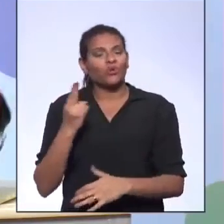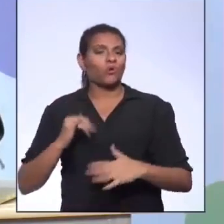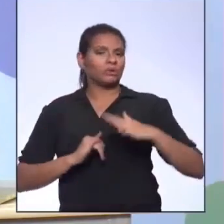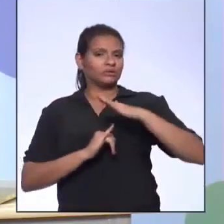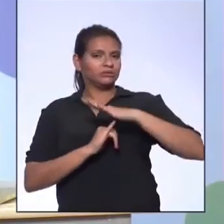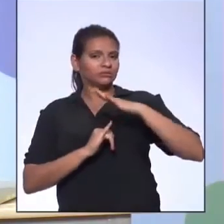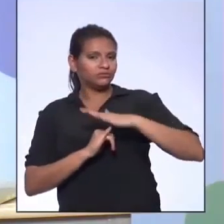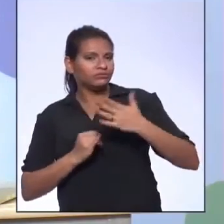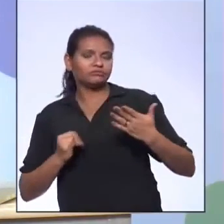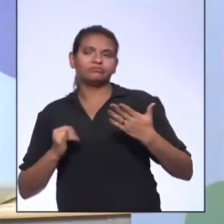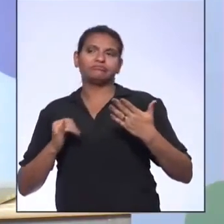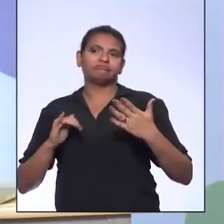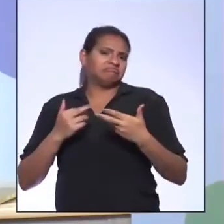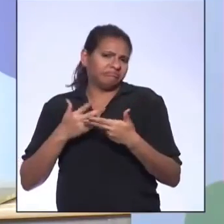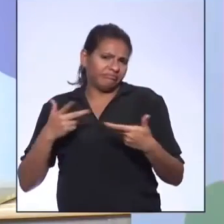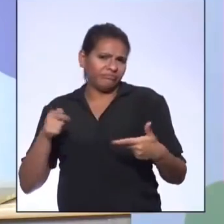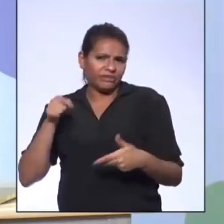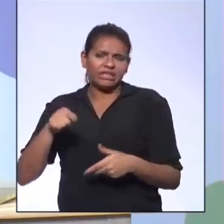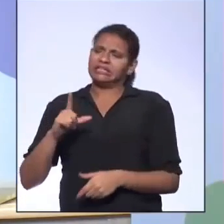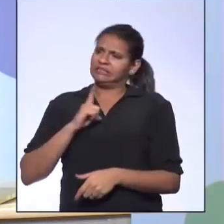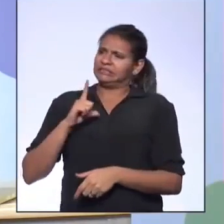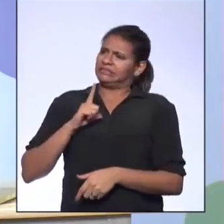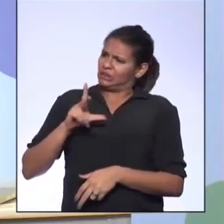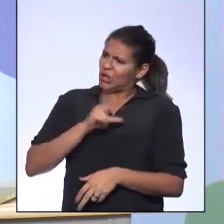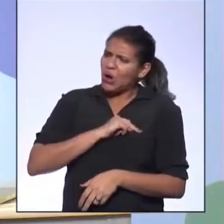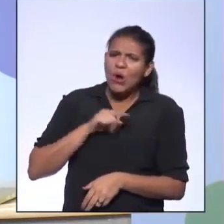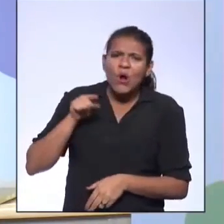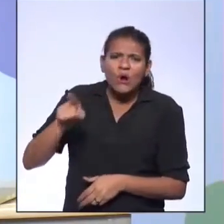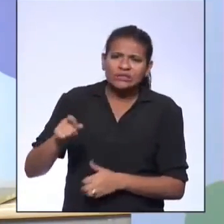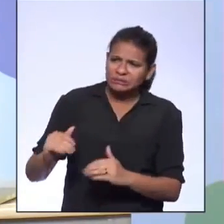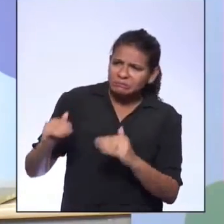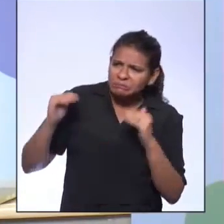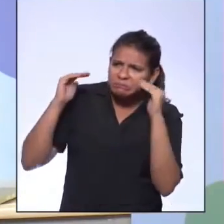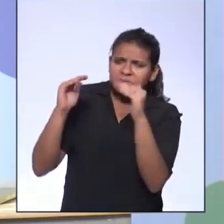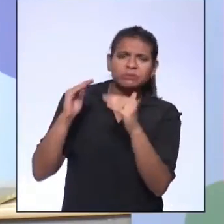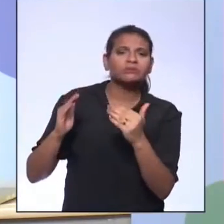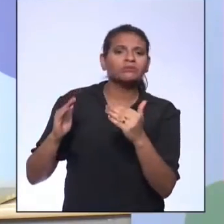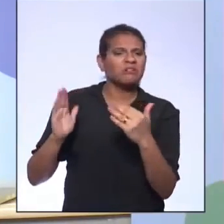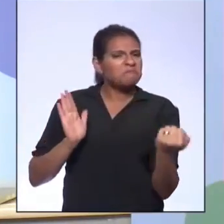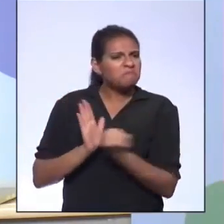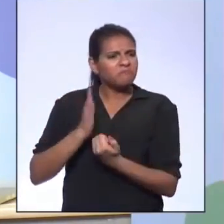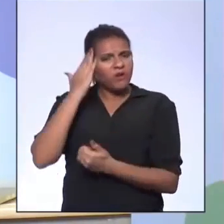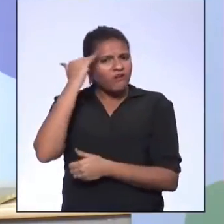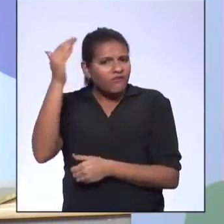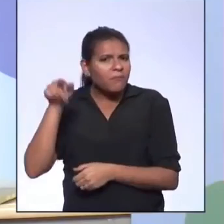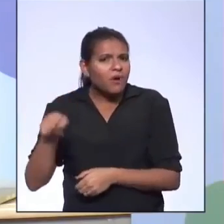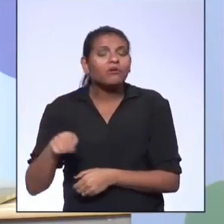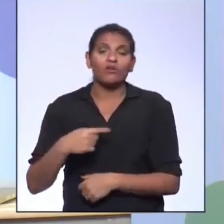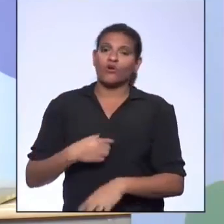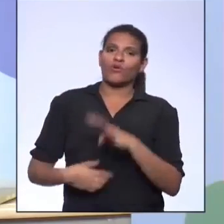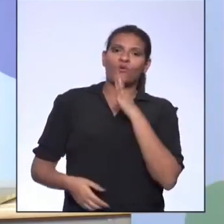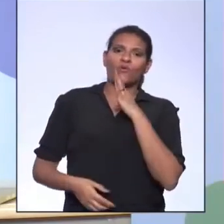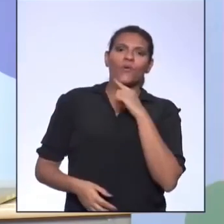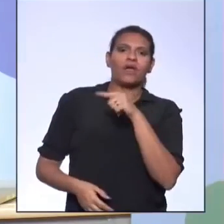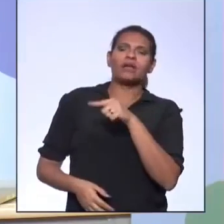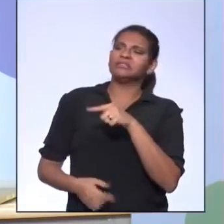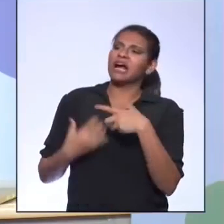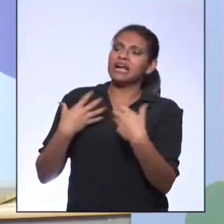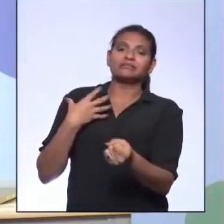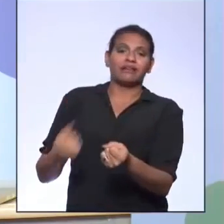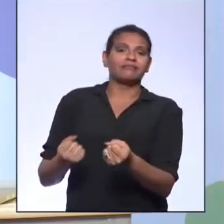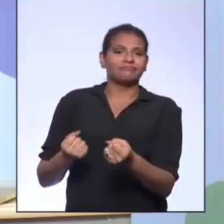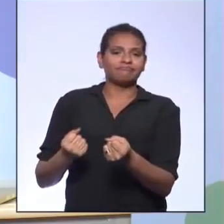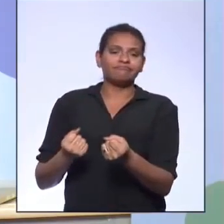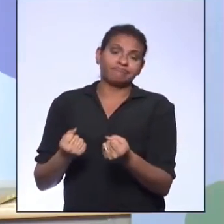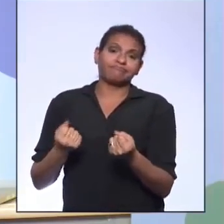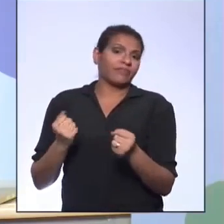respaldo, tem respeito. Eu preciso, essa autoridade que você vai citar, ou a organização que você vai citar, tem que ter um prestígio social, ela